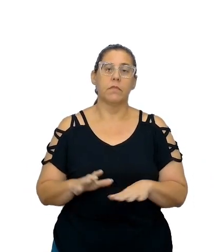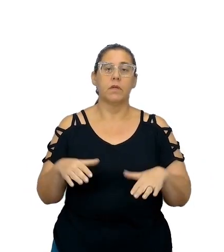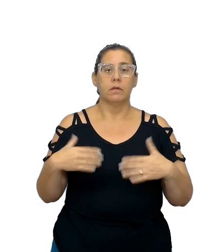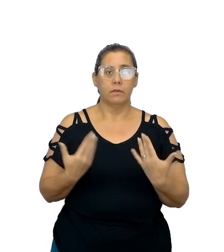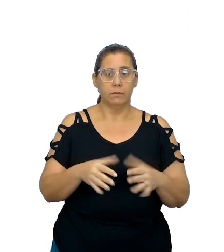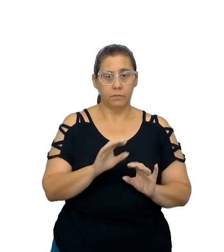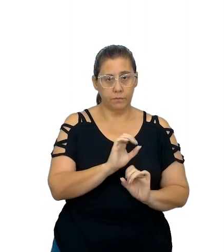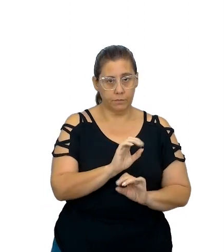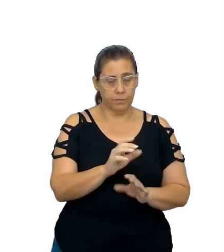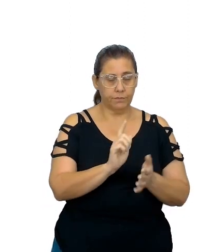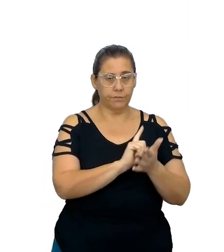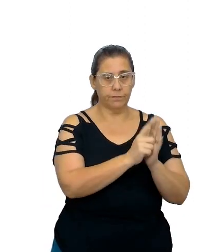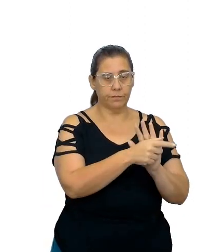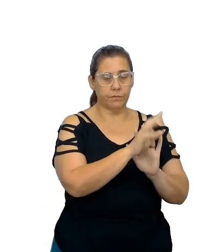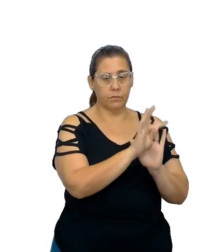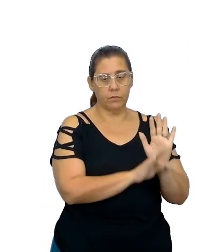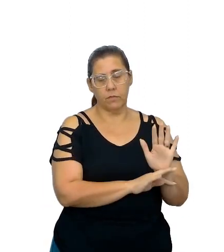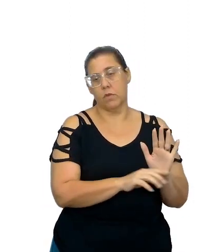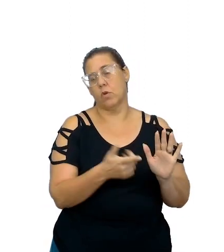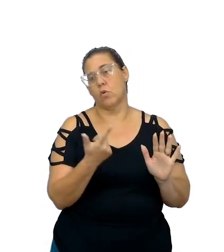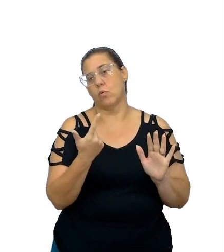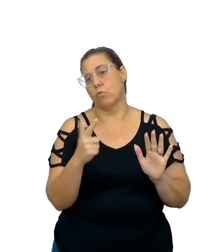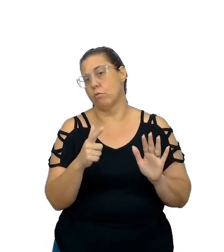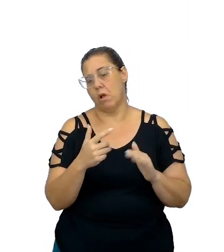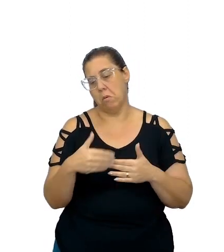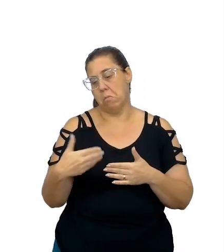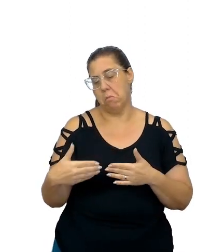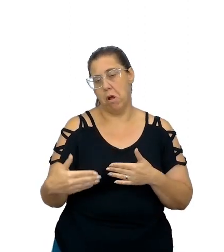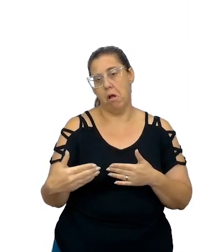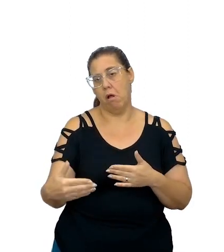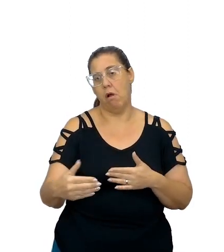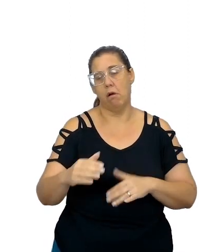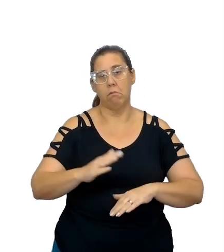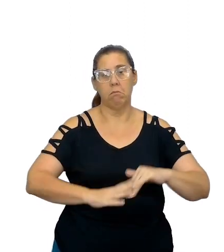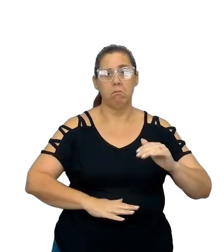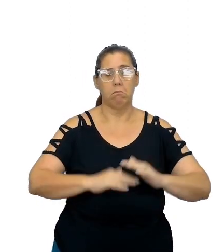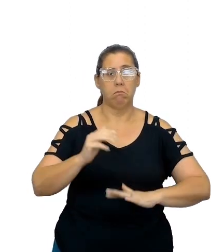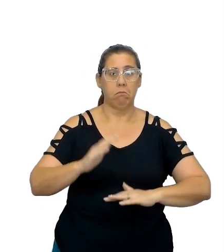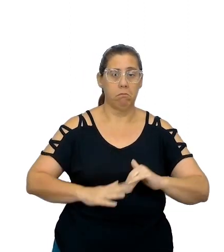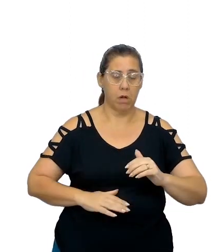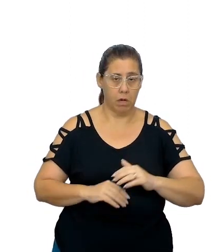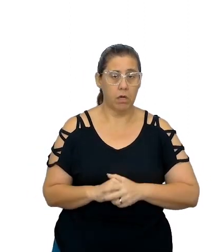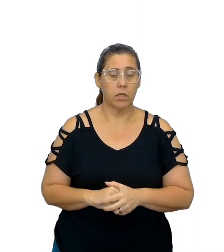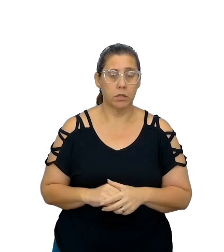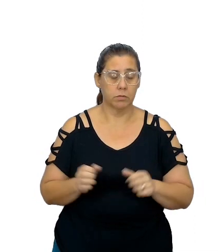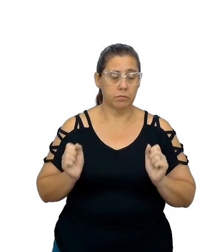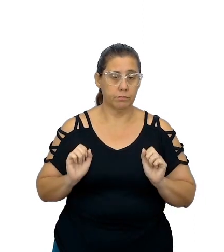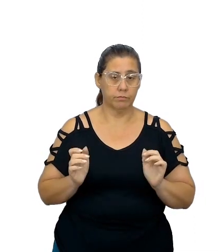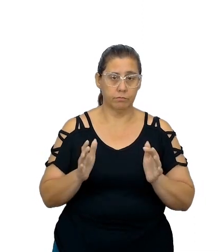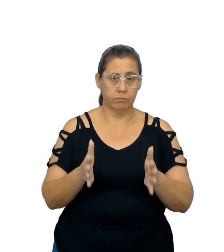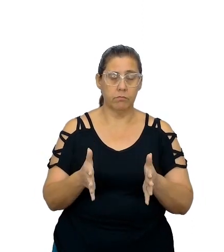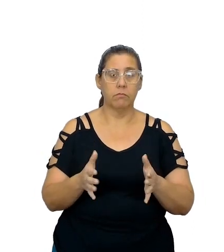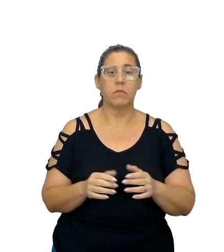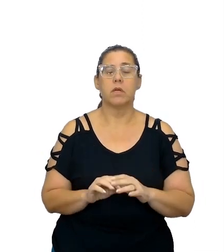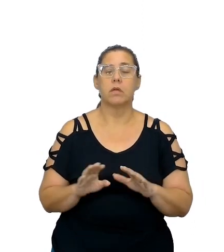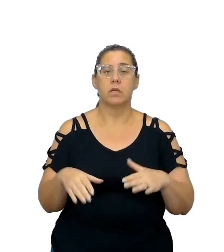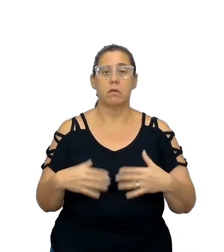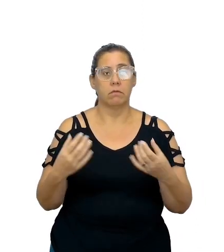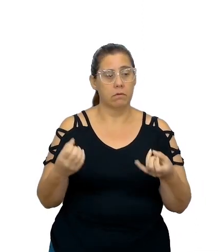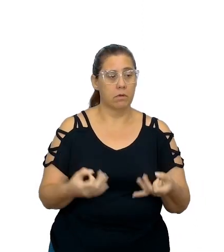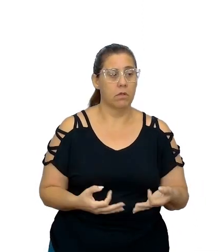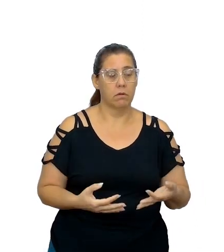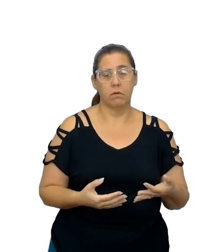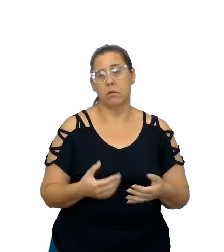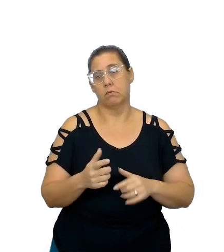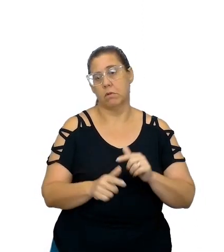o ensino de gêneros textuais, não há um processo de seriação, segundo o currículo em ação do ensino médio. Então, nós não falamos, quando